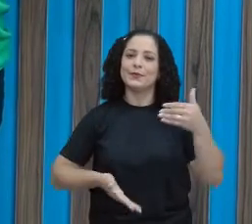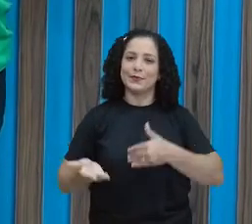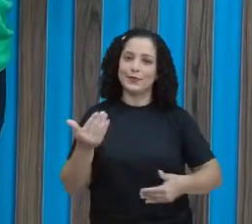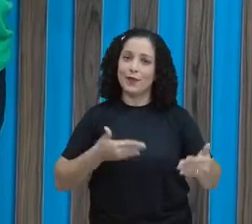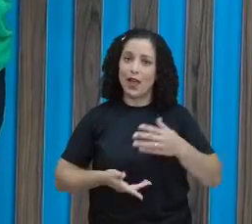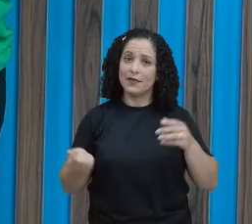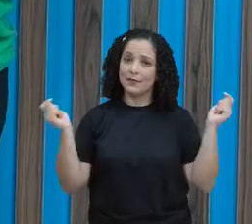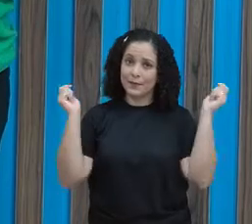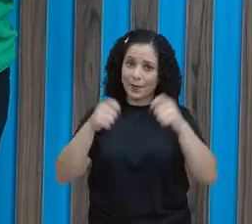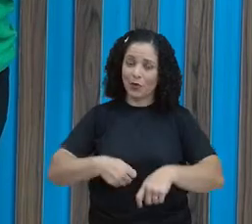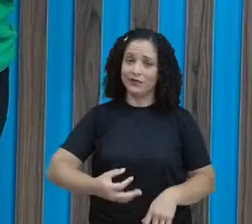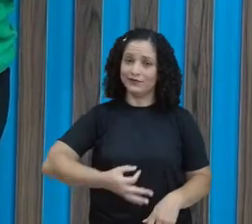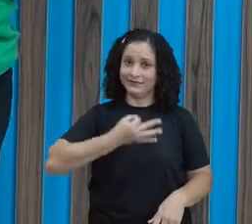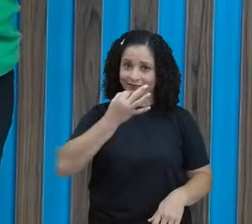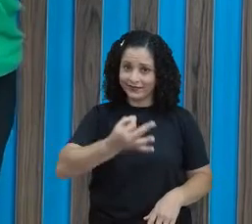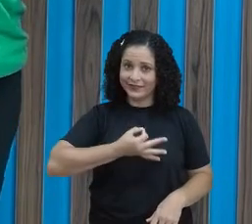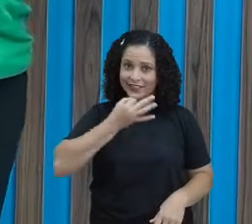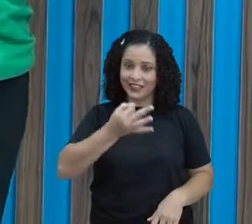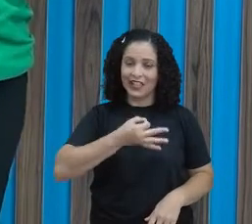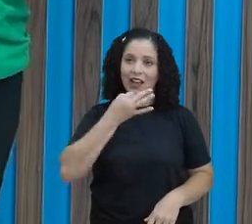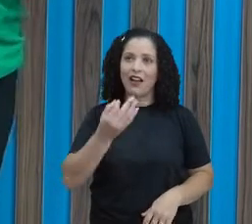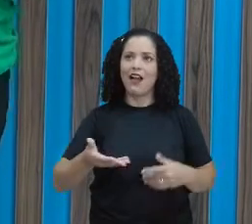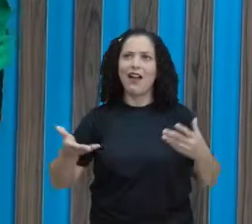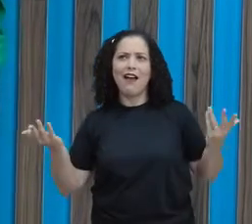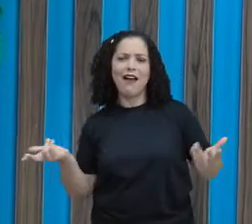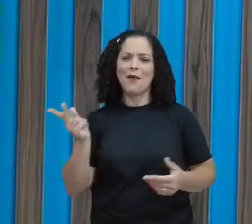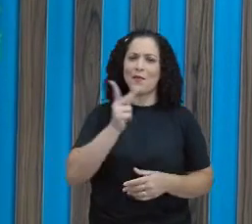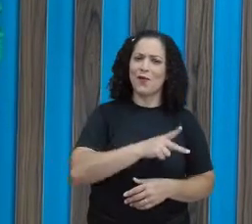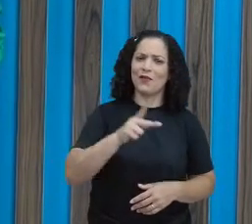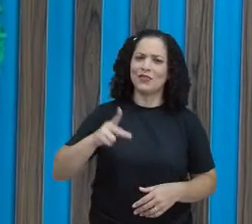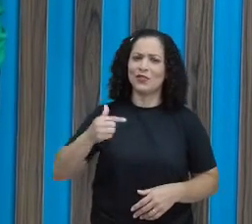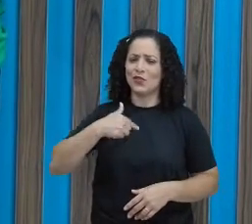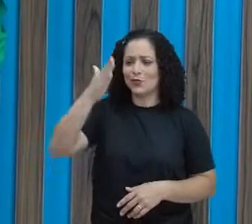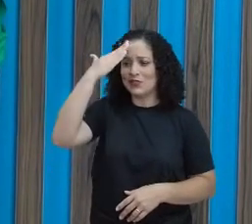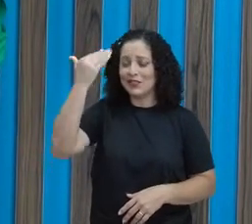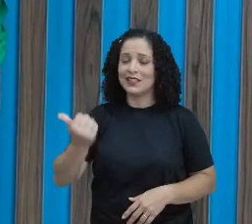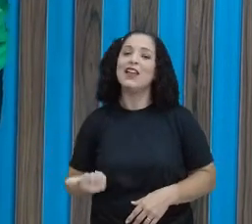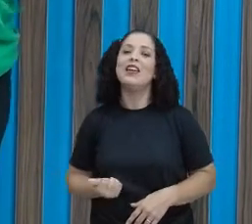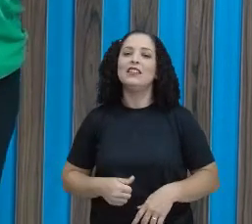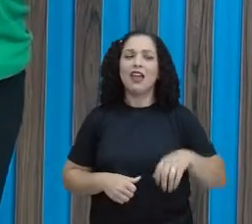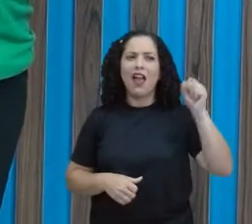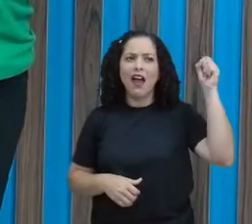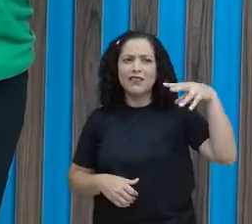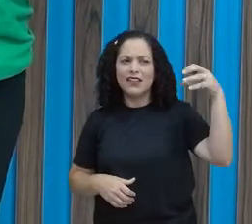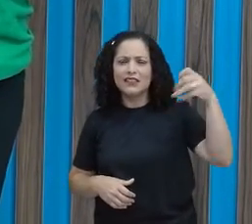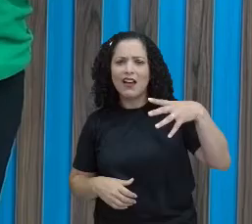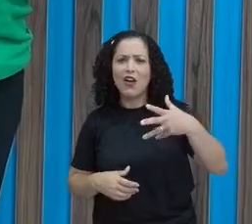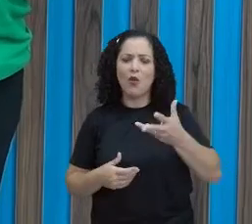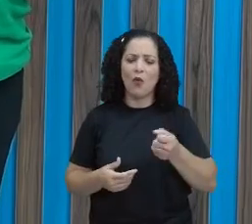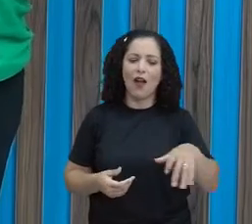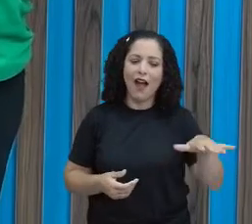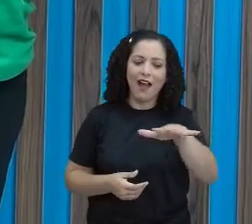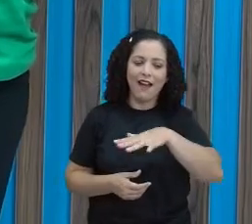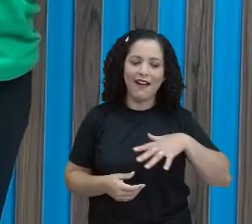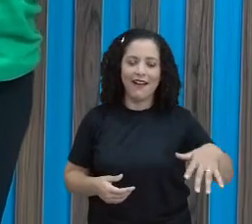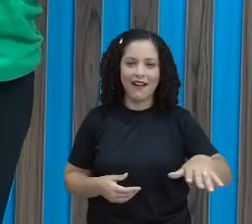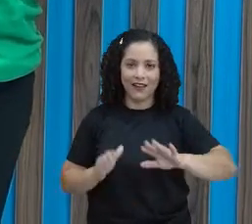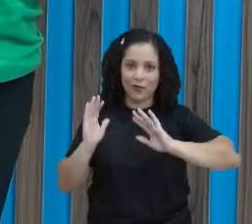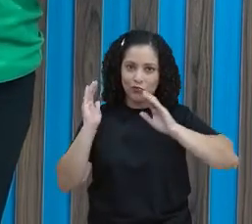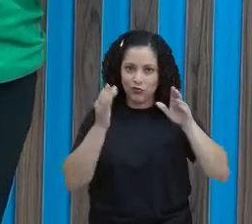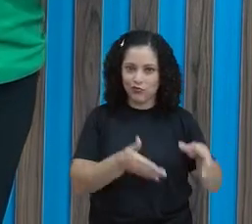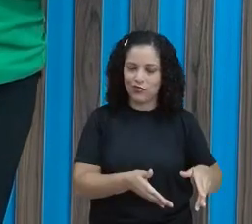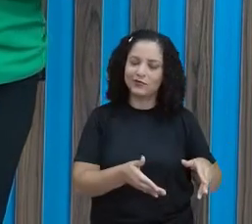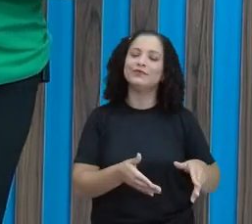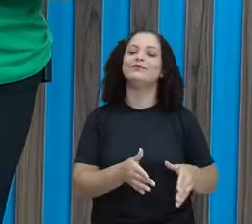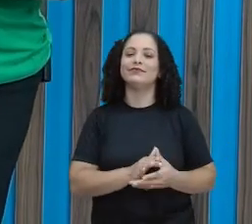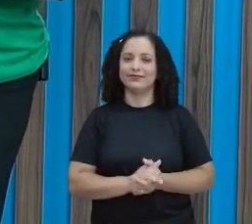Vocês podem dar uma dica para a gente também. Professora, eu sei de radiação aplicada em tal área. Não é não, professora Isabel?